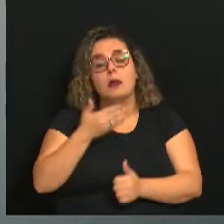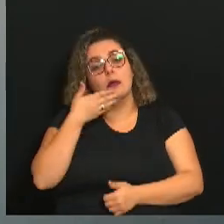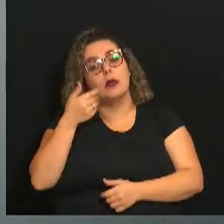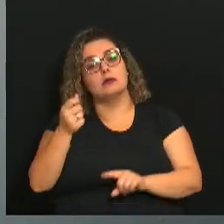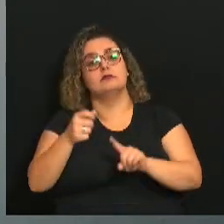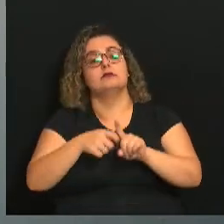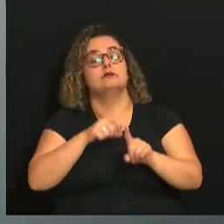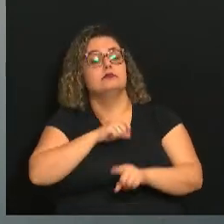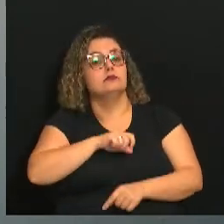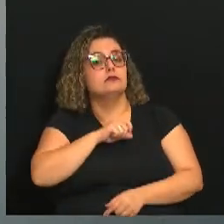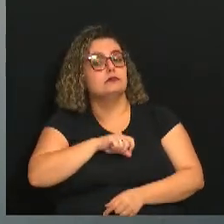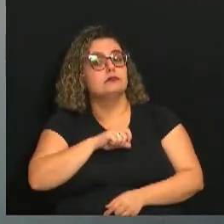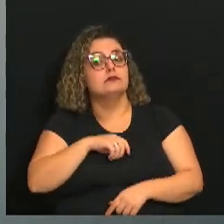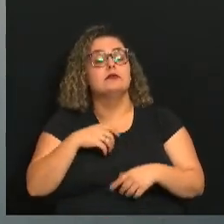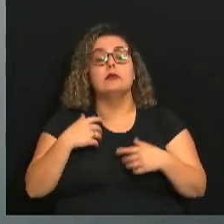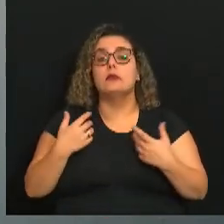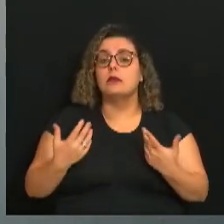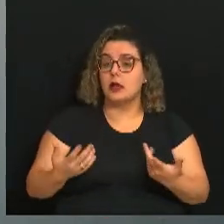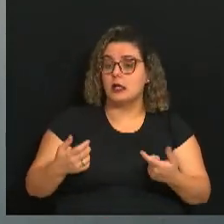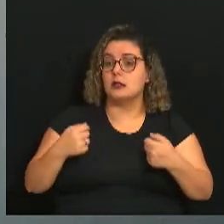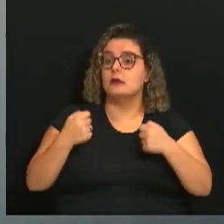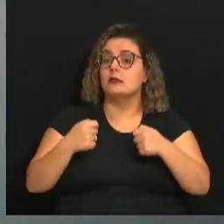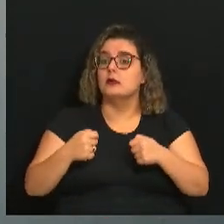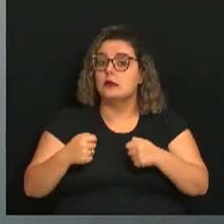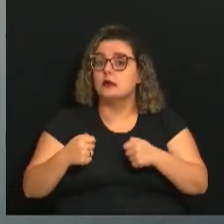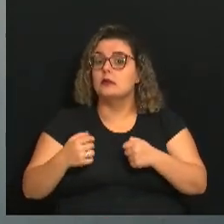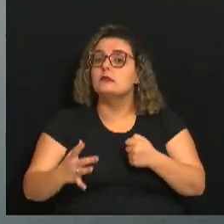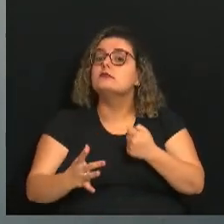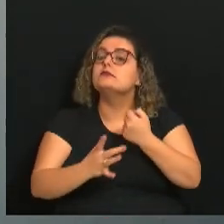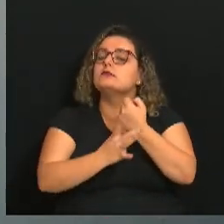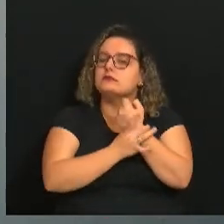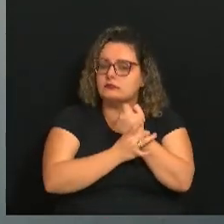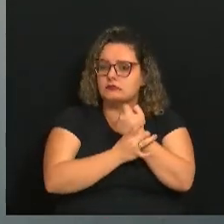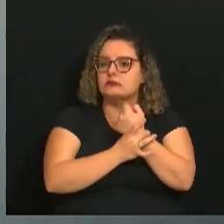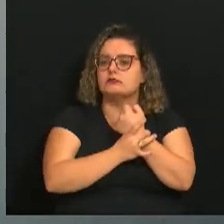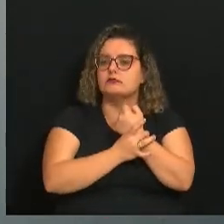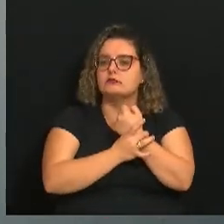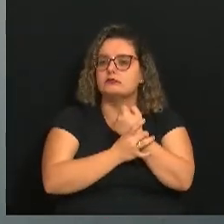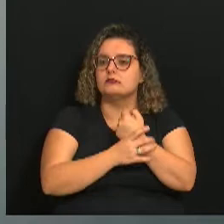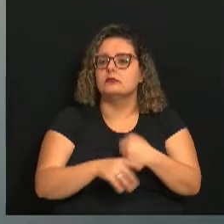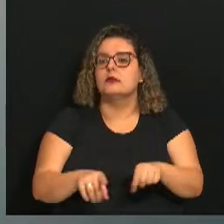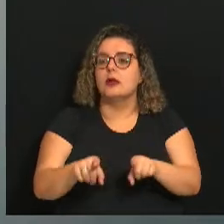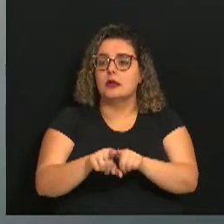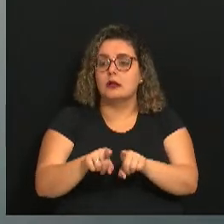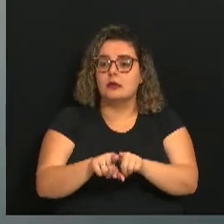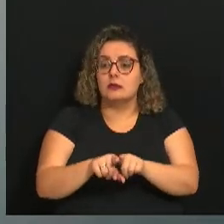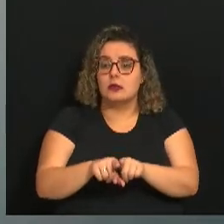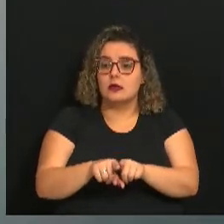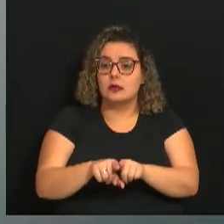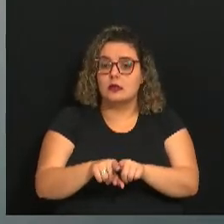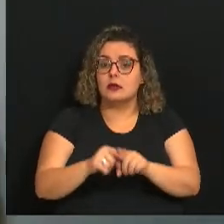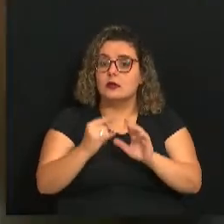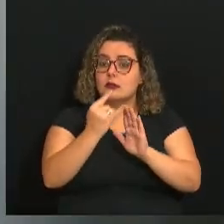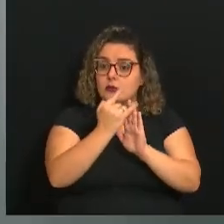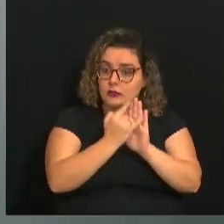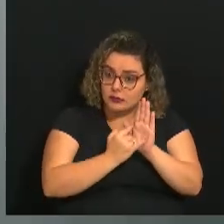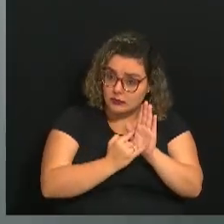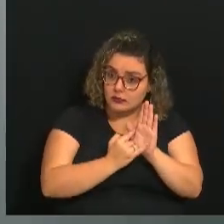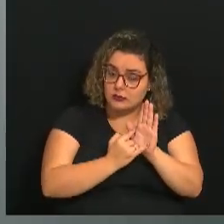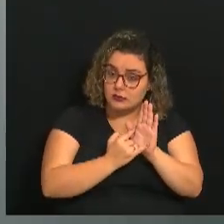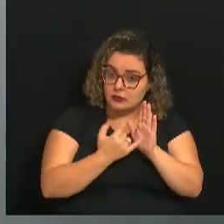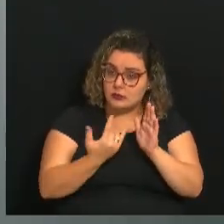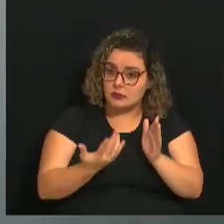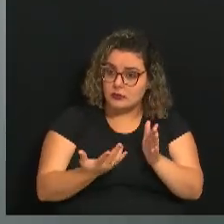a gente tem que fazer isso com uma certa segurança, para que a gente não construa um termo de referência que vai embasar depois